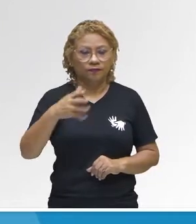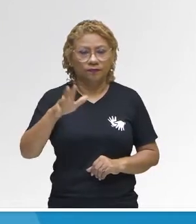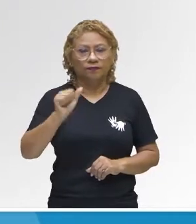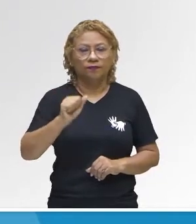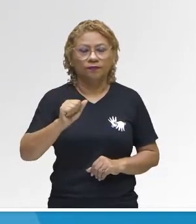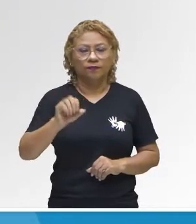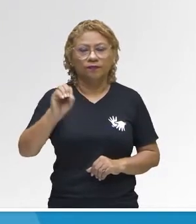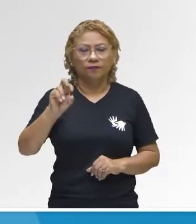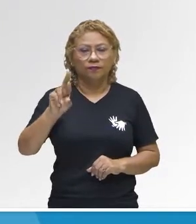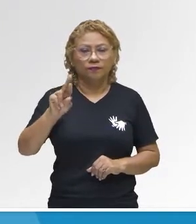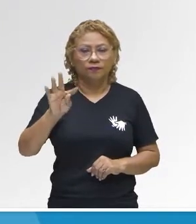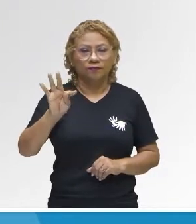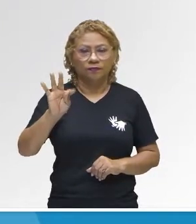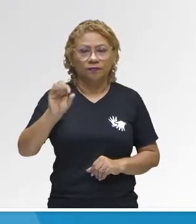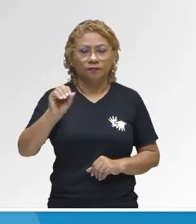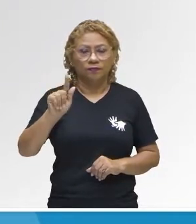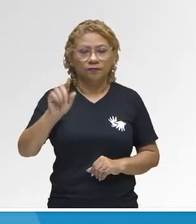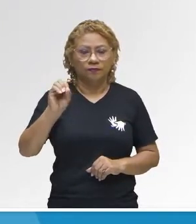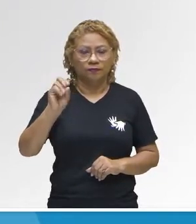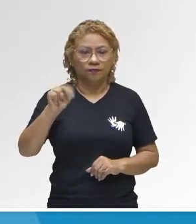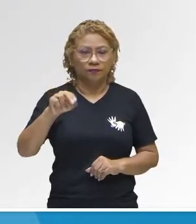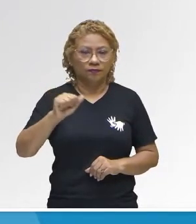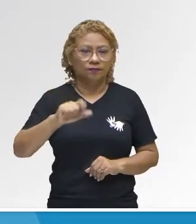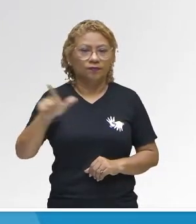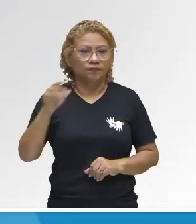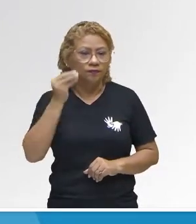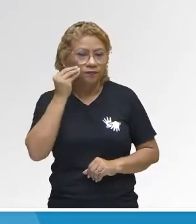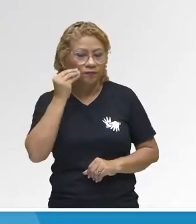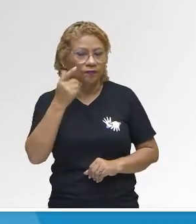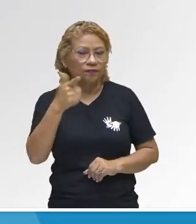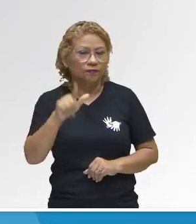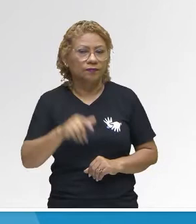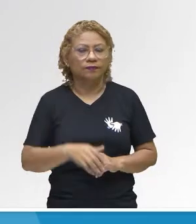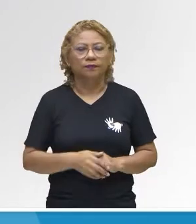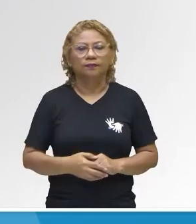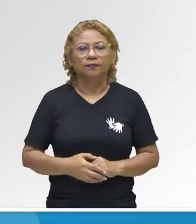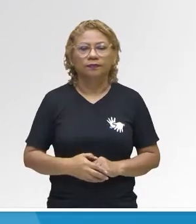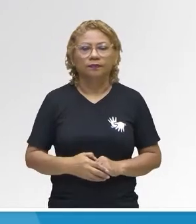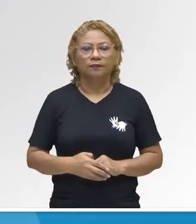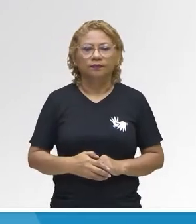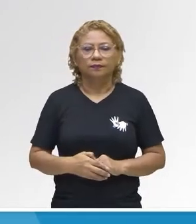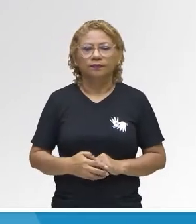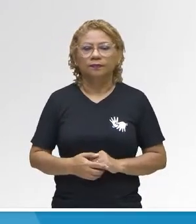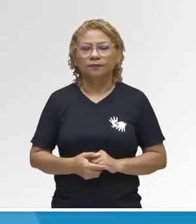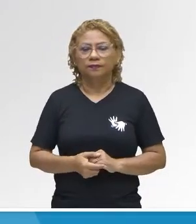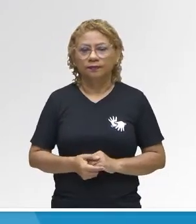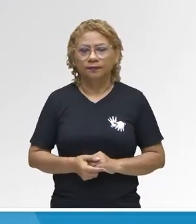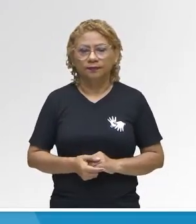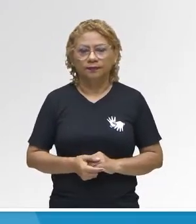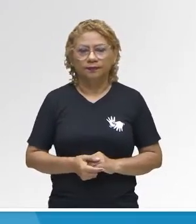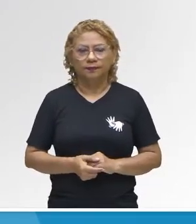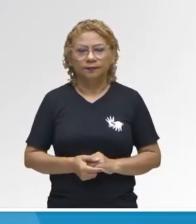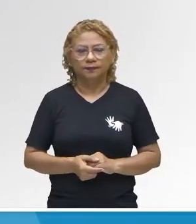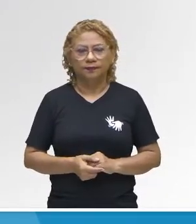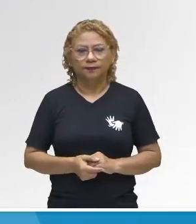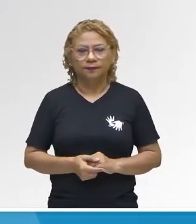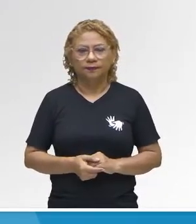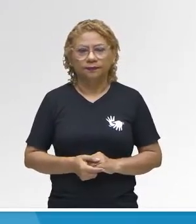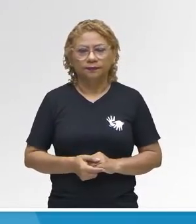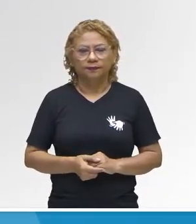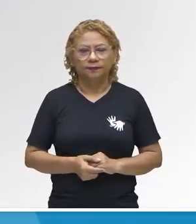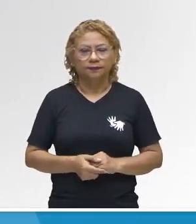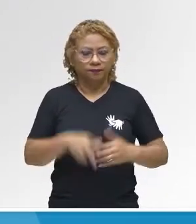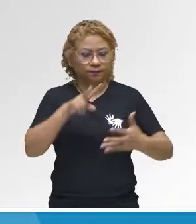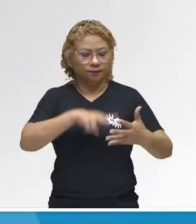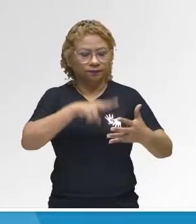Sobre um plano, ok? Vamos seguindo aqui com a definição. para a gente ver mais algumas coisas. Olha o que ele diz. O